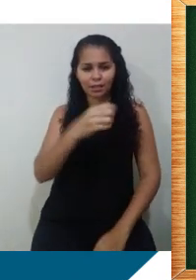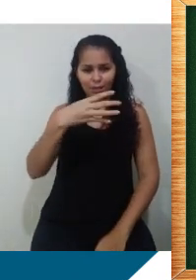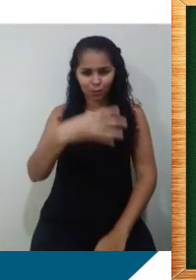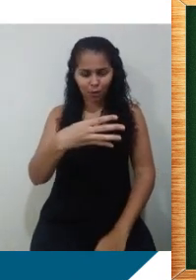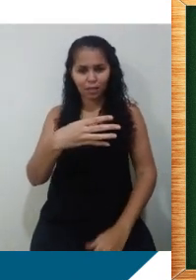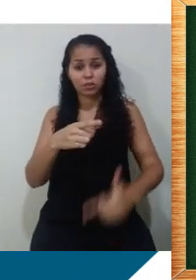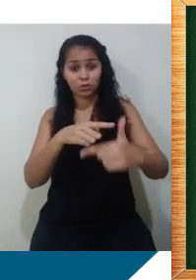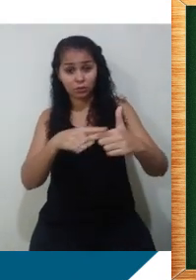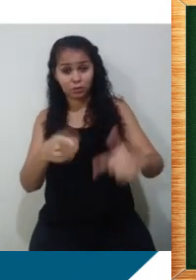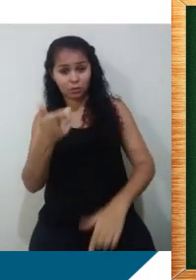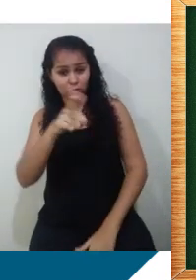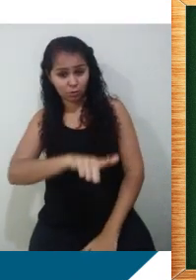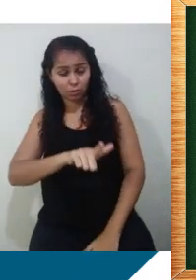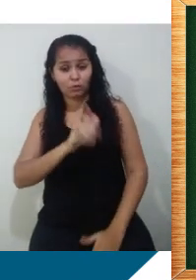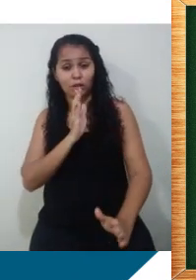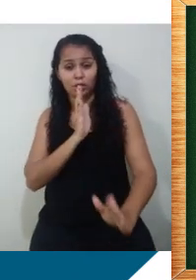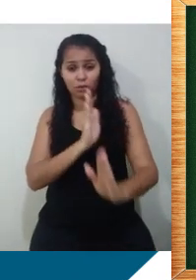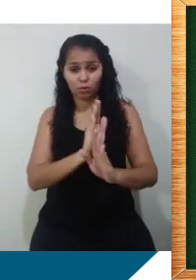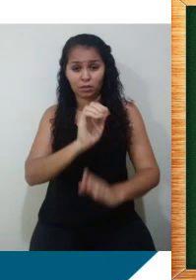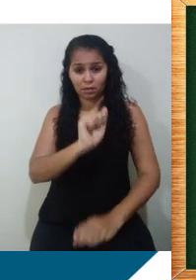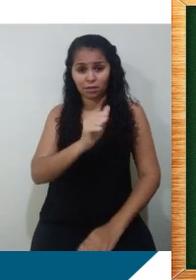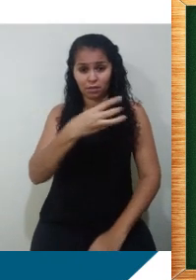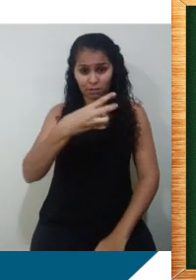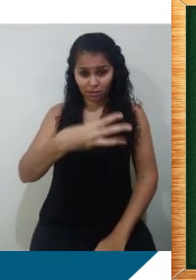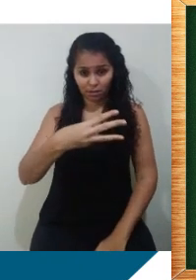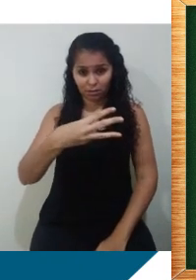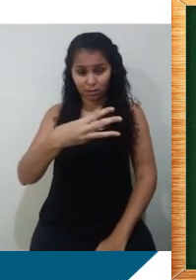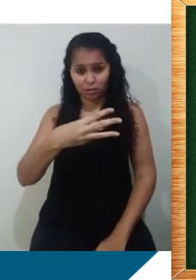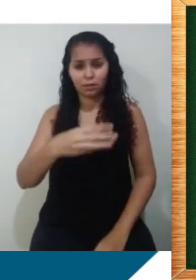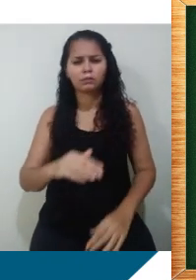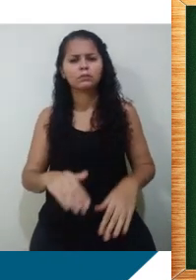novamente, você encontra o A3. Ou seja,